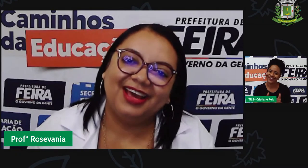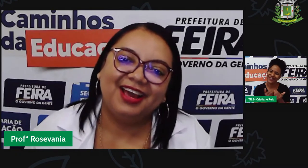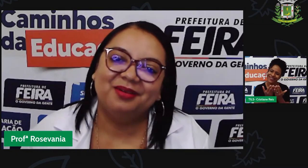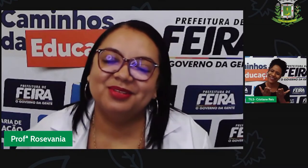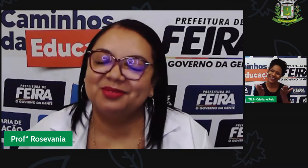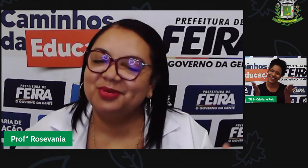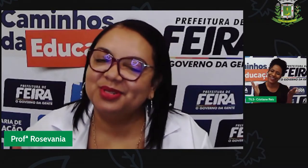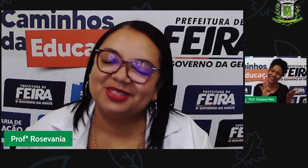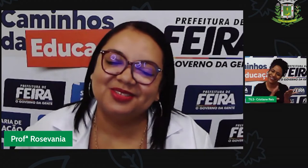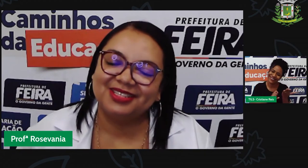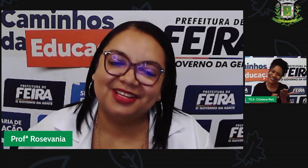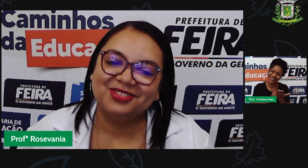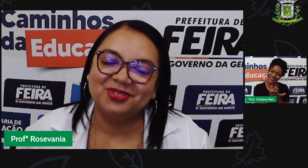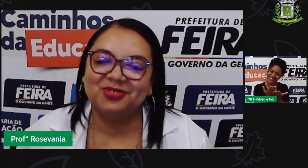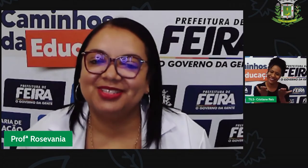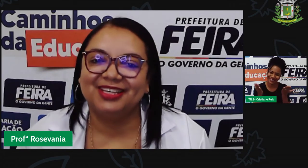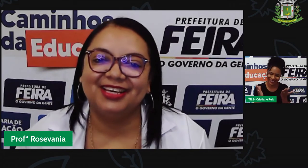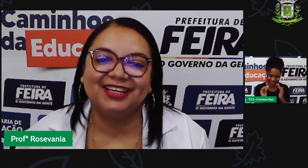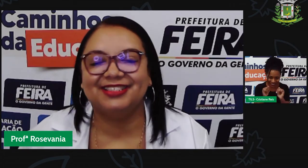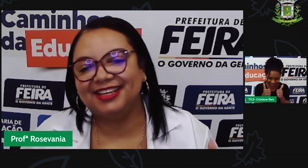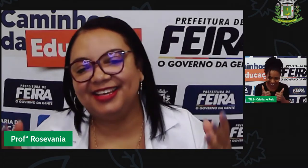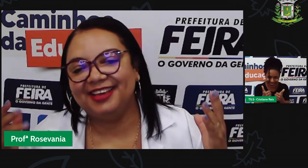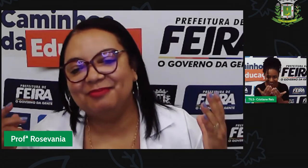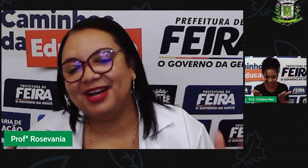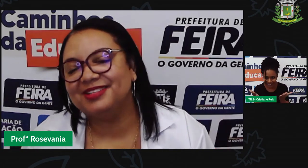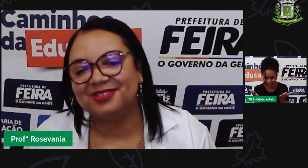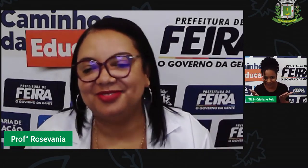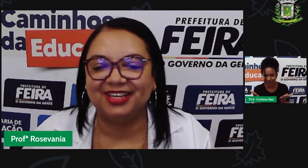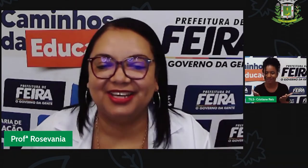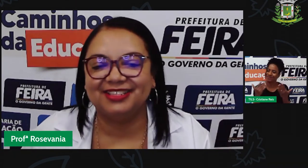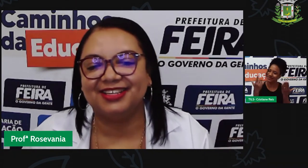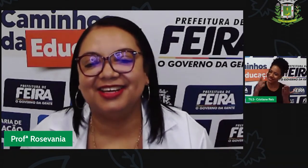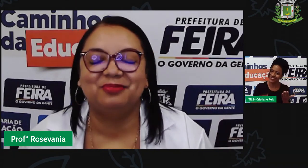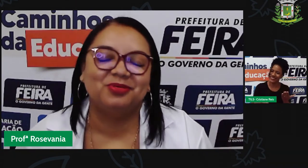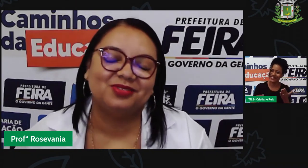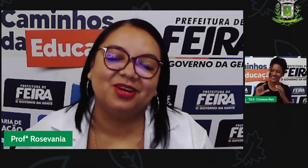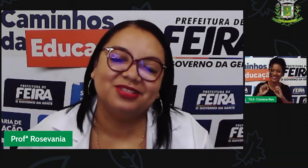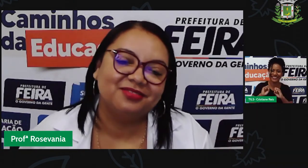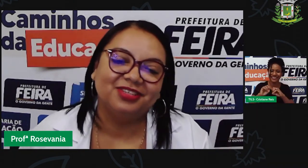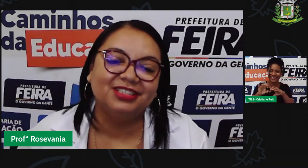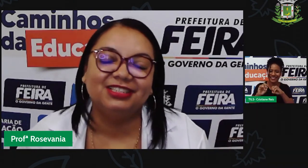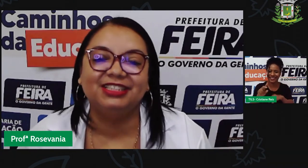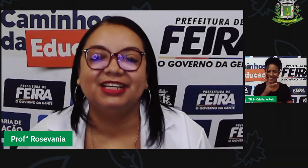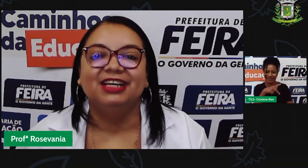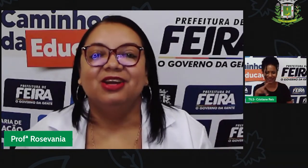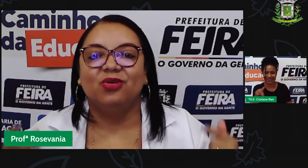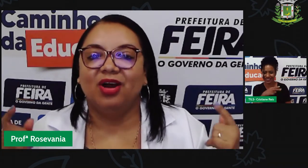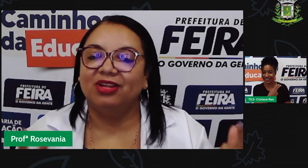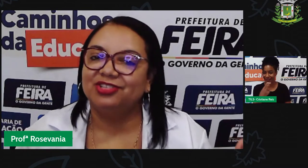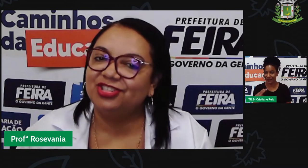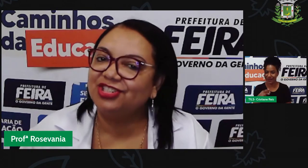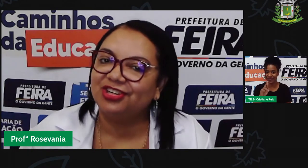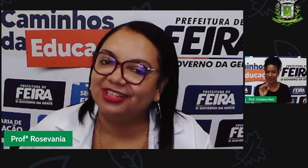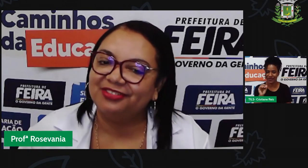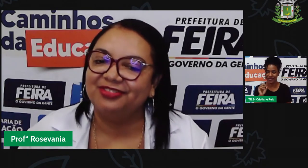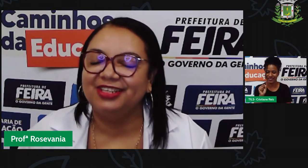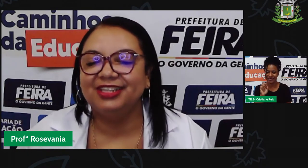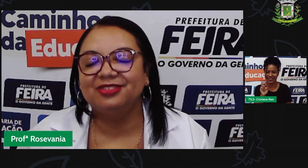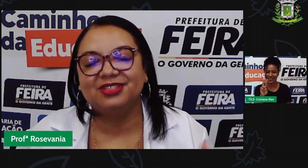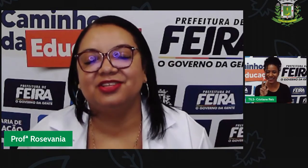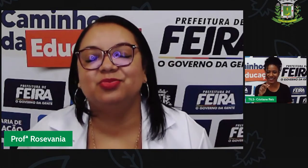Olá, amores, tudo certinho com vocês? Aqui, mais uma vez, a professora Rodemânia, com a aula de